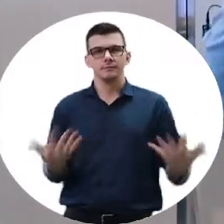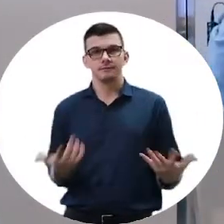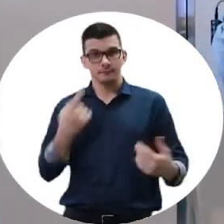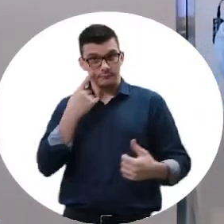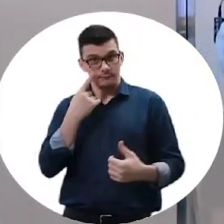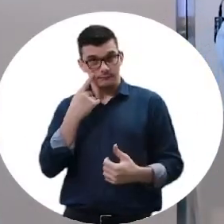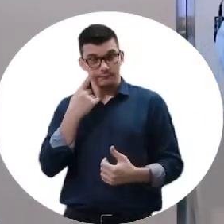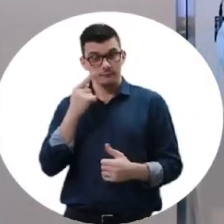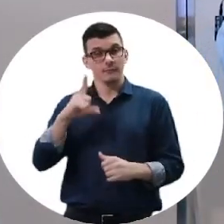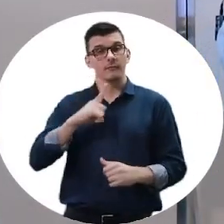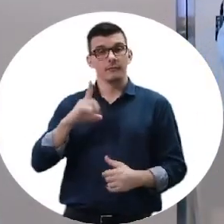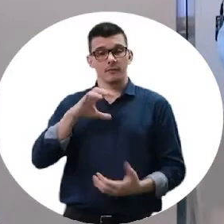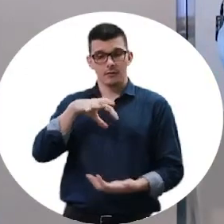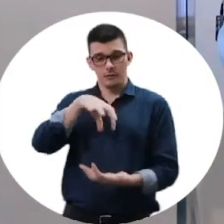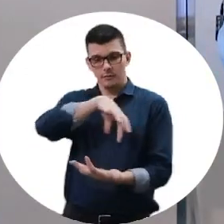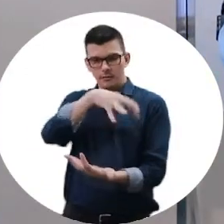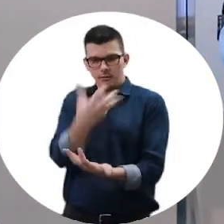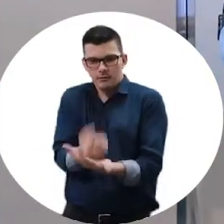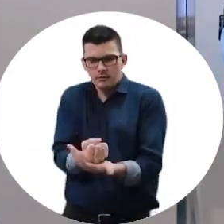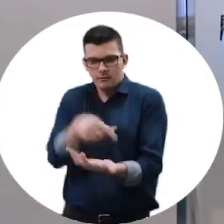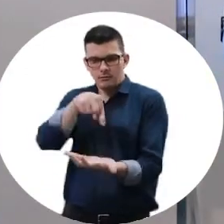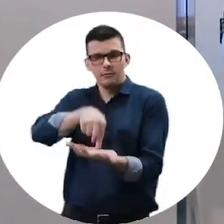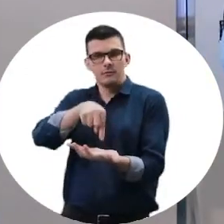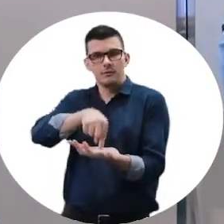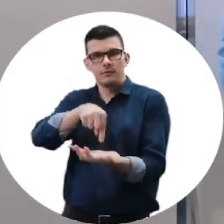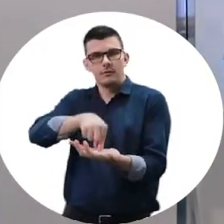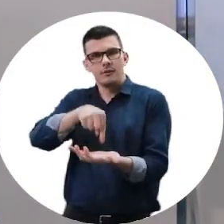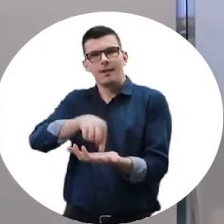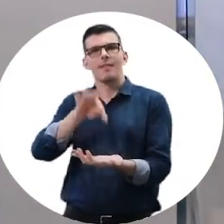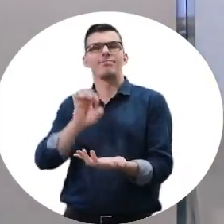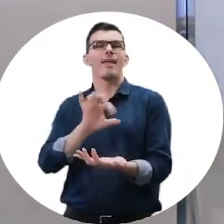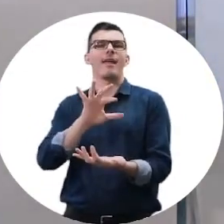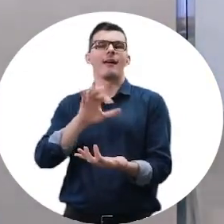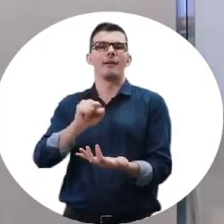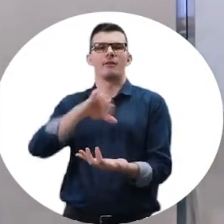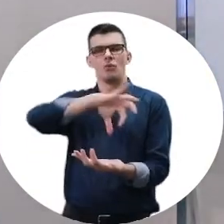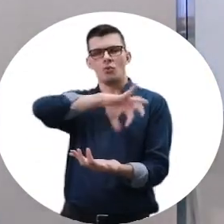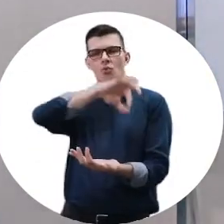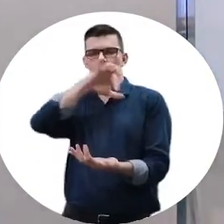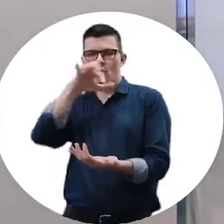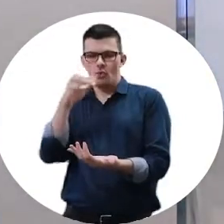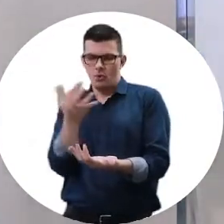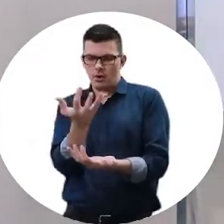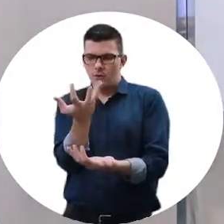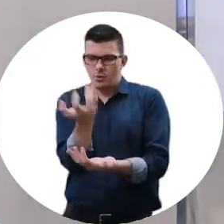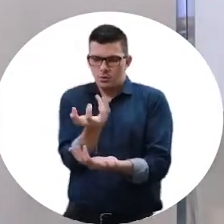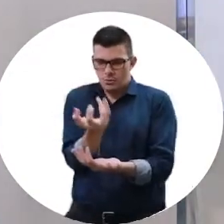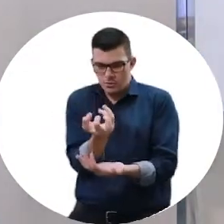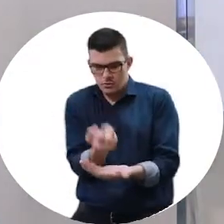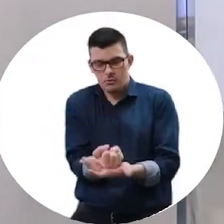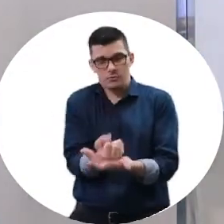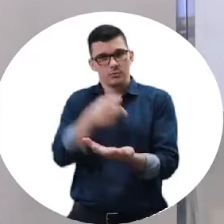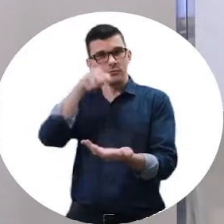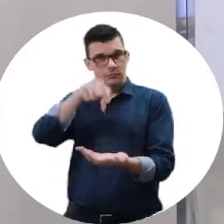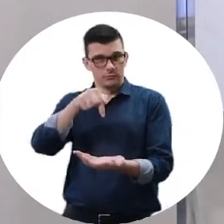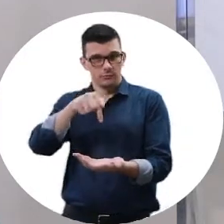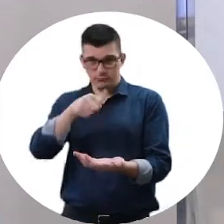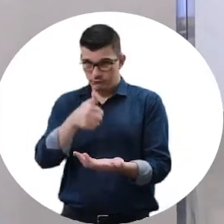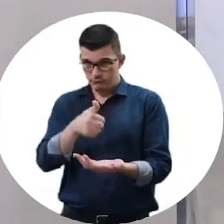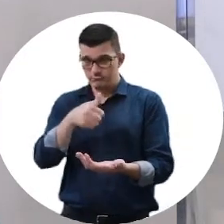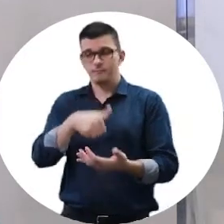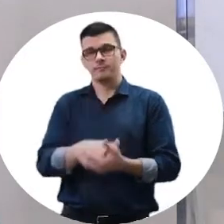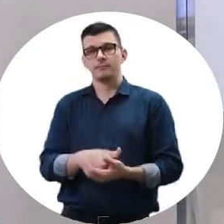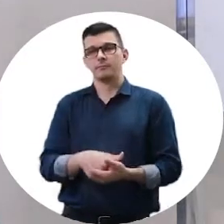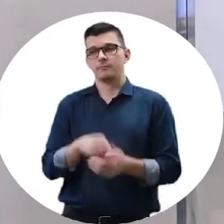A reação do peso aqui está no centro da Terra. A reação da força peso está no centro da Terra. A reação da força peso está no centro